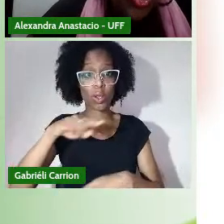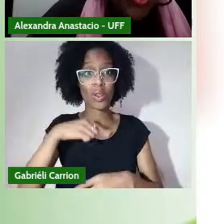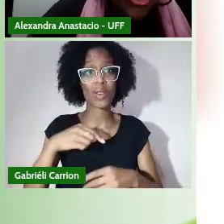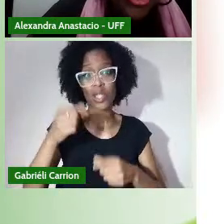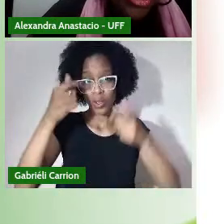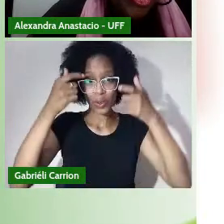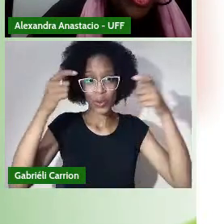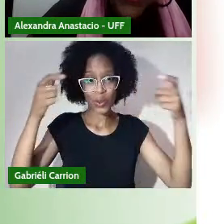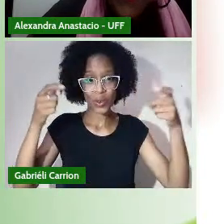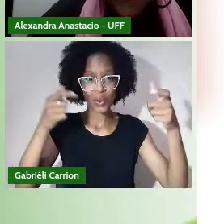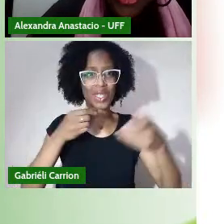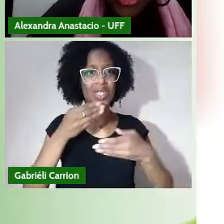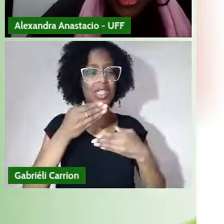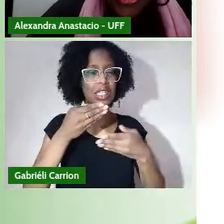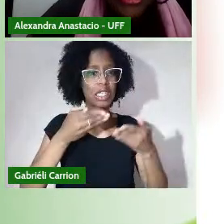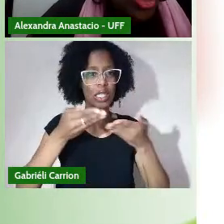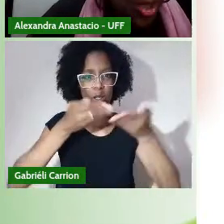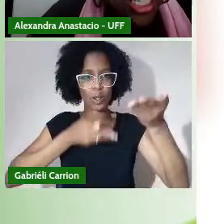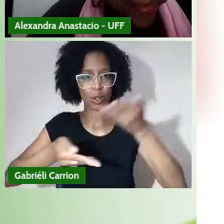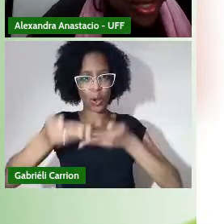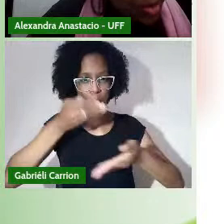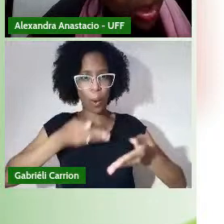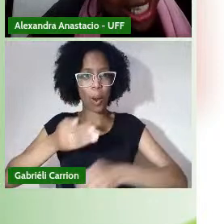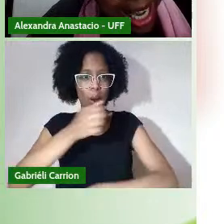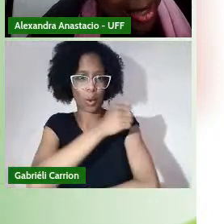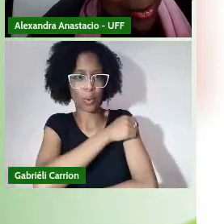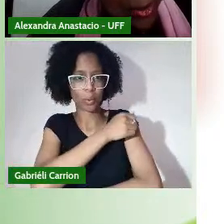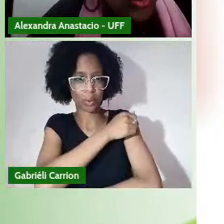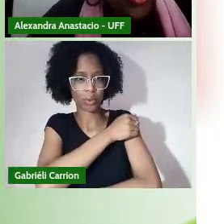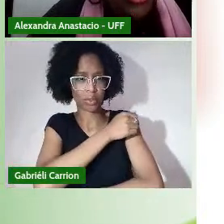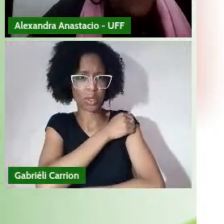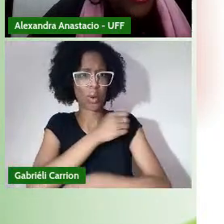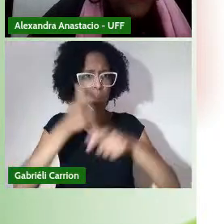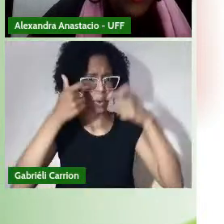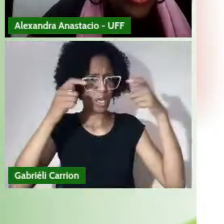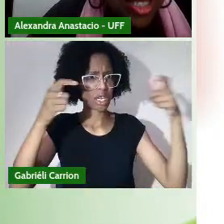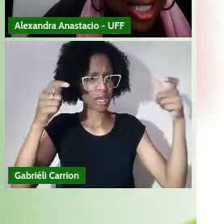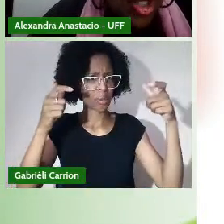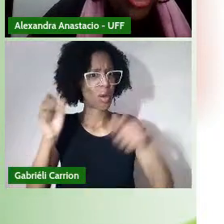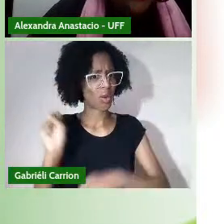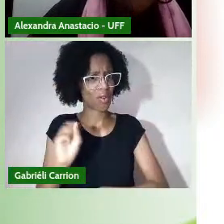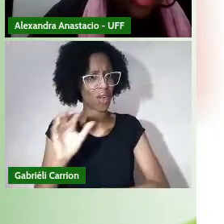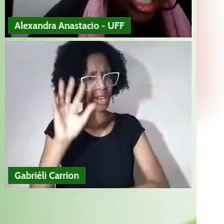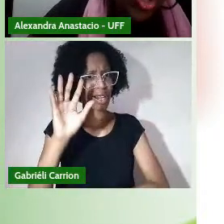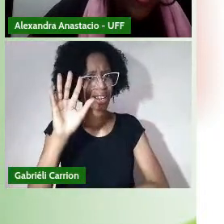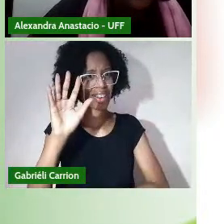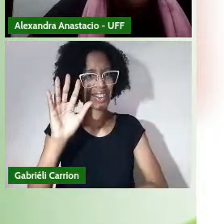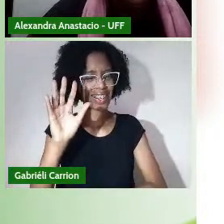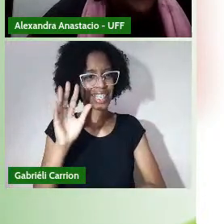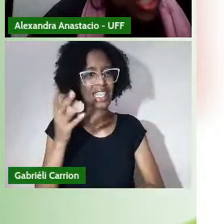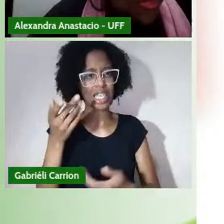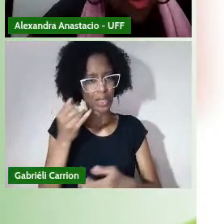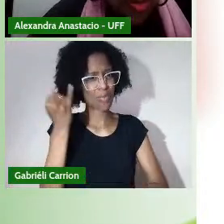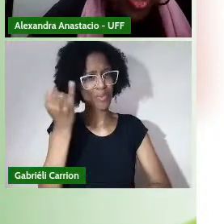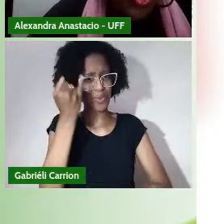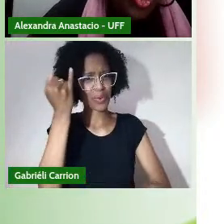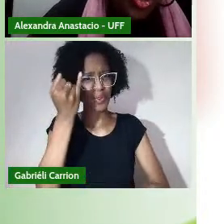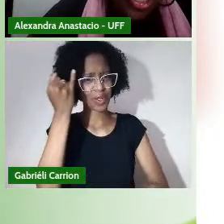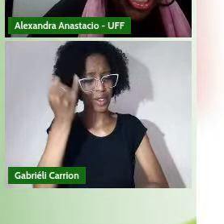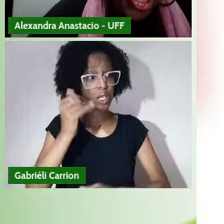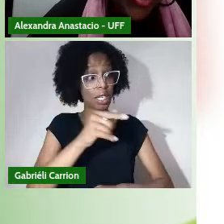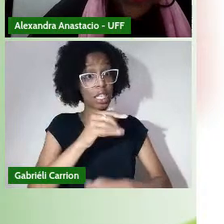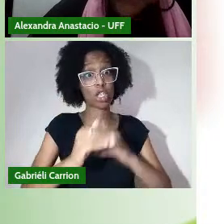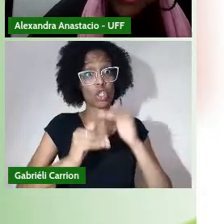conhecimento com os estudantes. E esse conhecimento é muito caro, é um conhecimento importante, relevante para nós e para o desenvolvimento